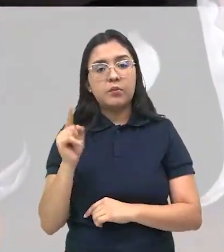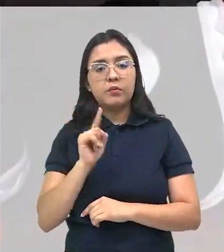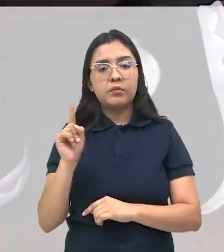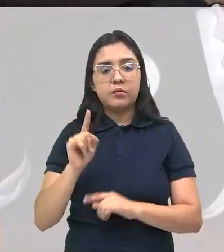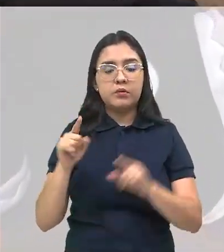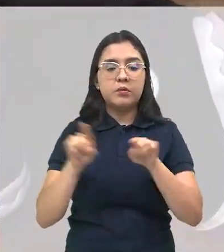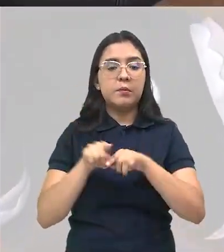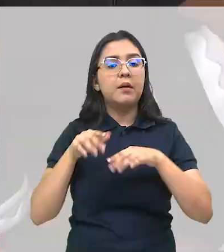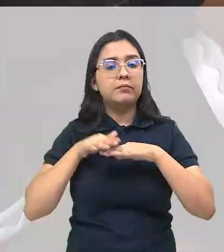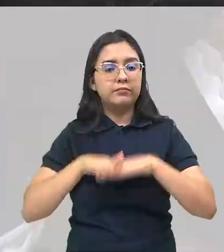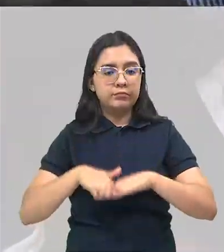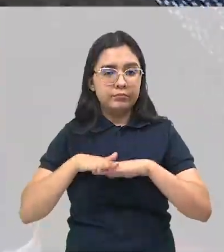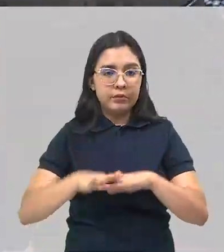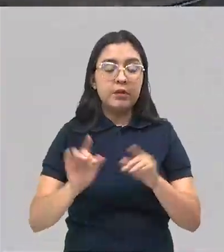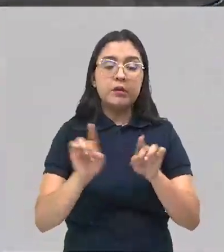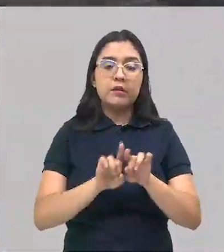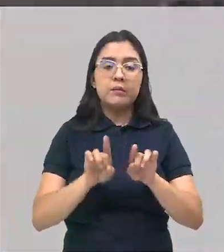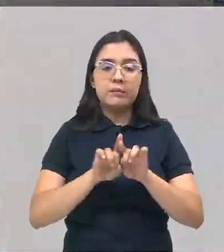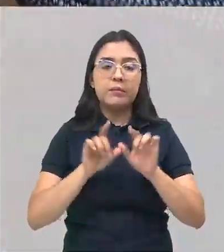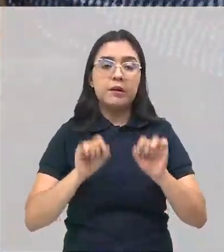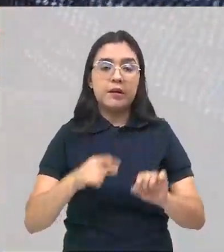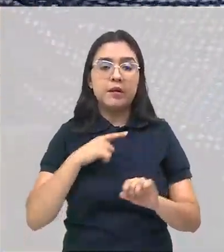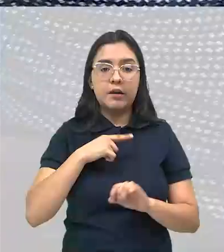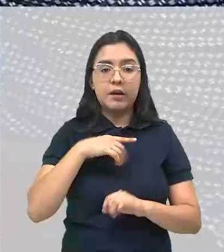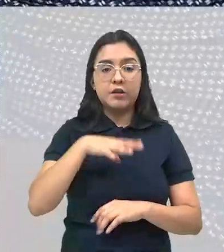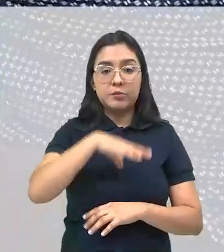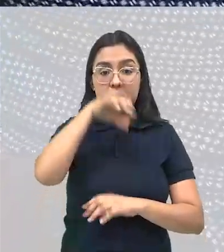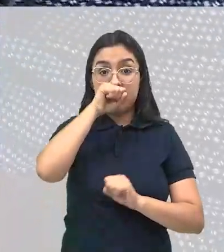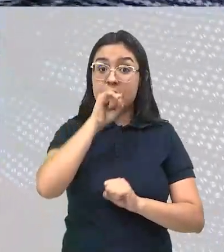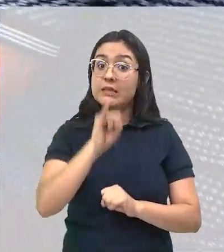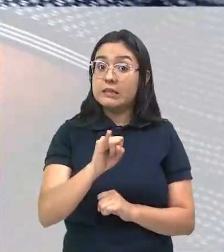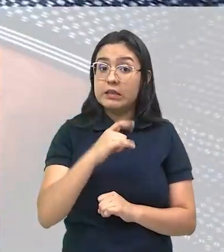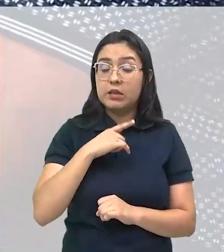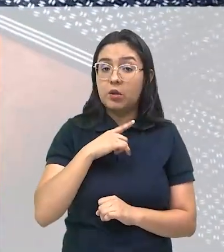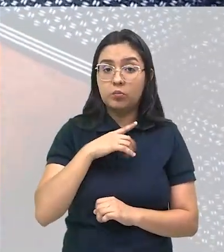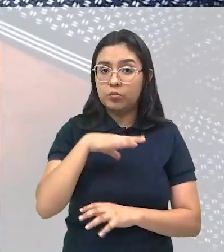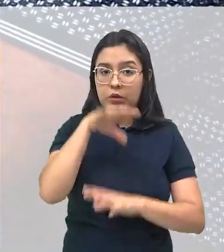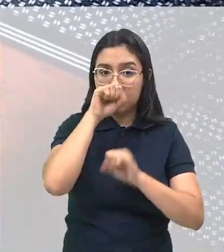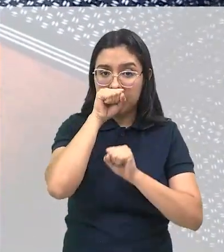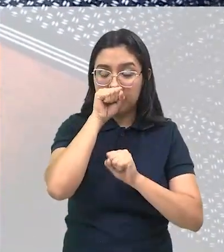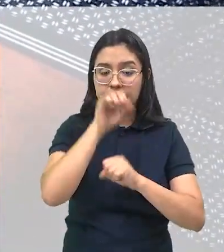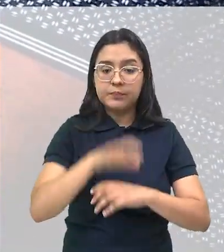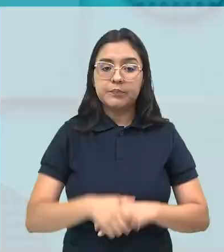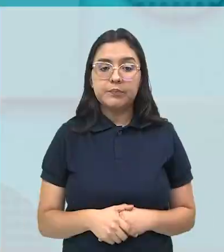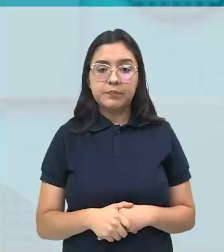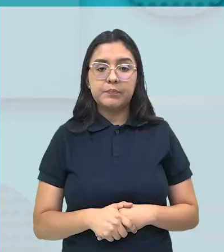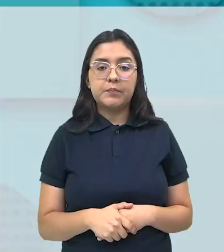iniciar a massagem cardíaca e a respiração boca a boca, caso não esteja respirando.